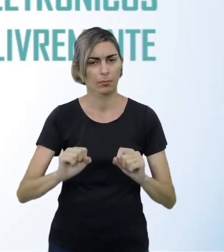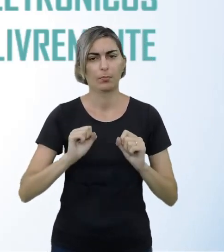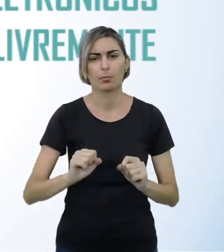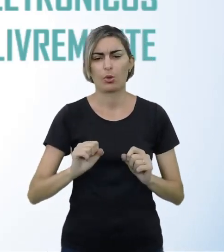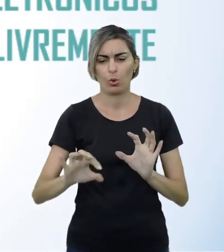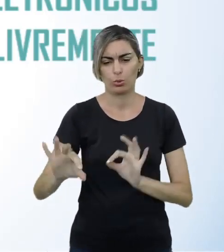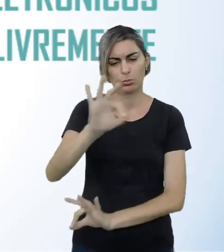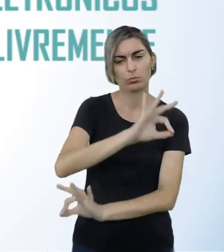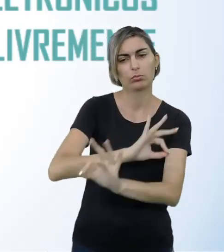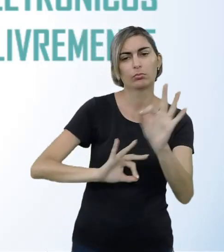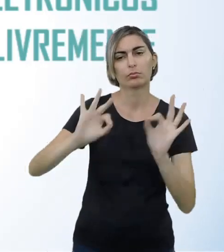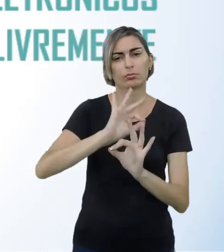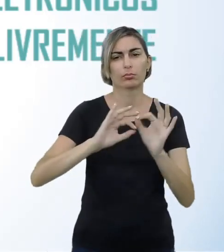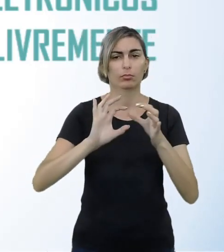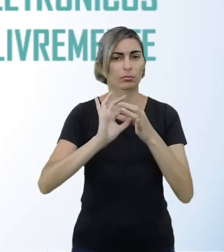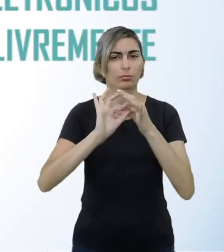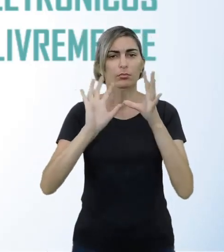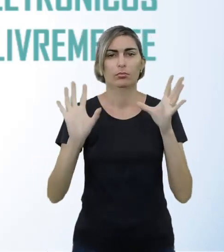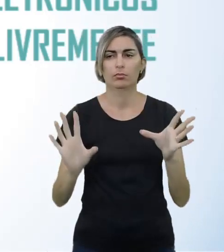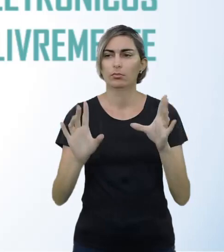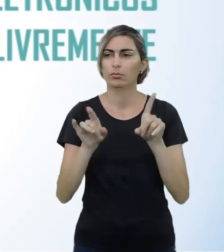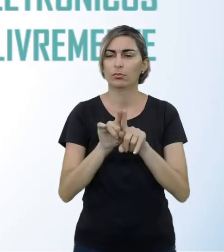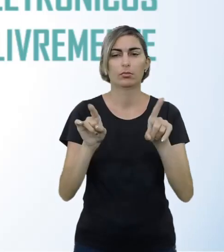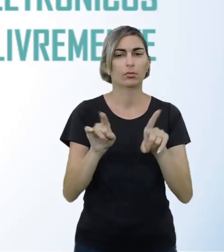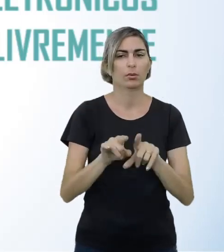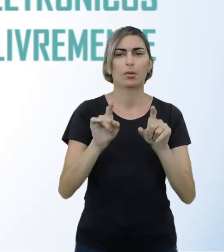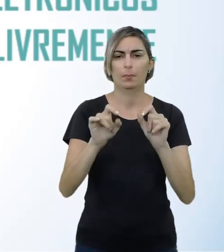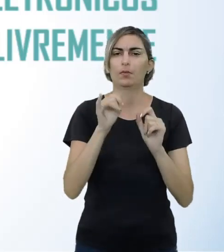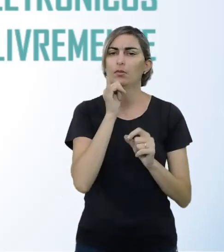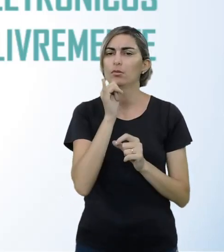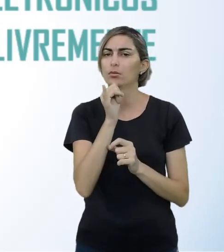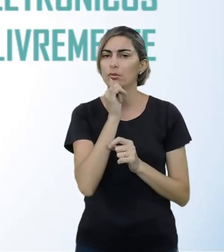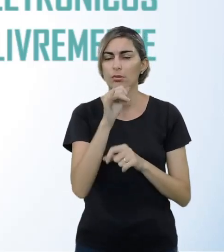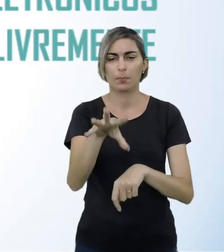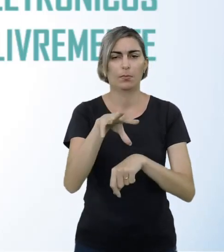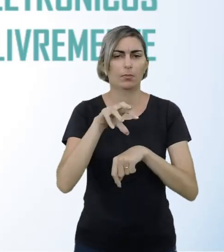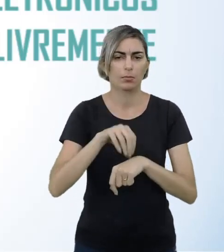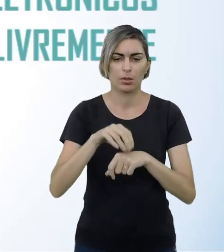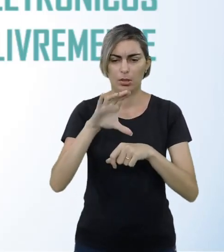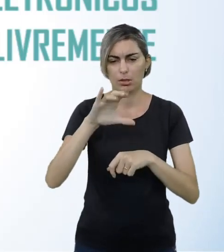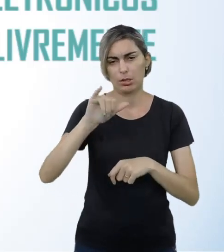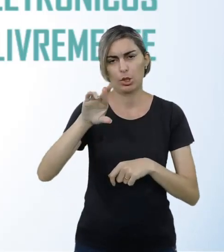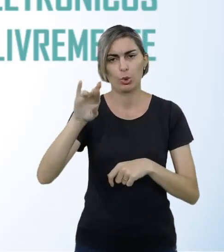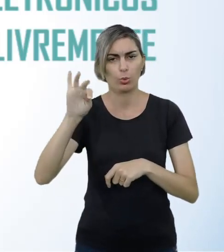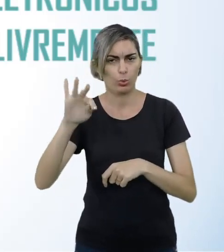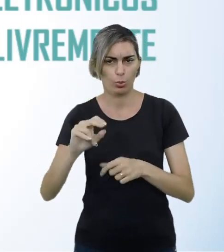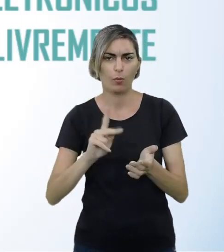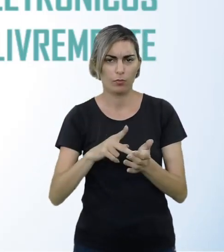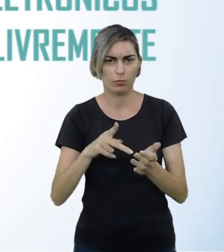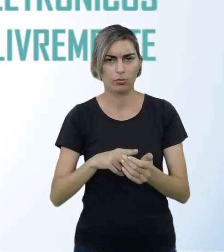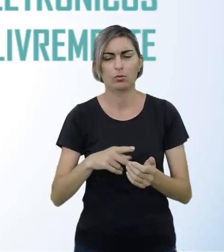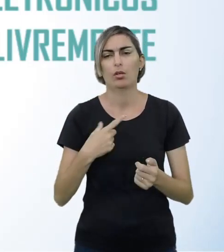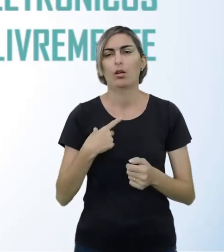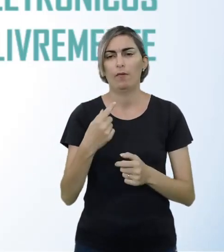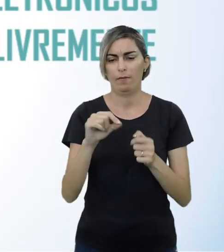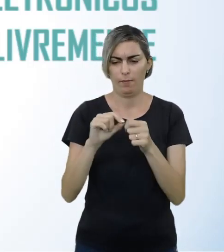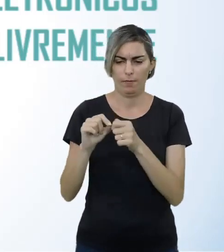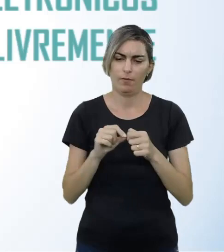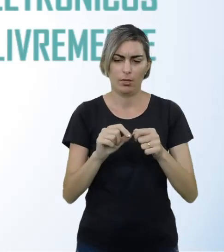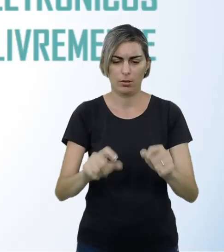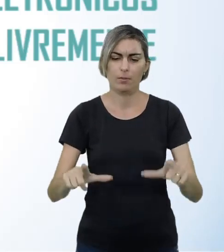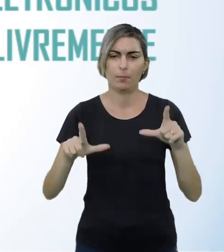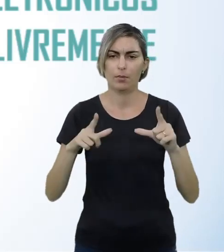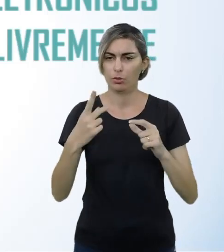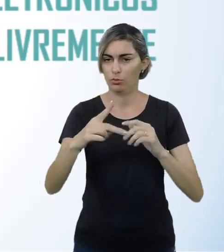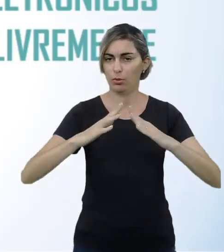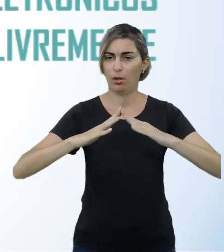pode personalizar ela livremente. Além disso, você pode, por exemplo, pegar o circuito original do Arduino Uno, reproduzir essa placa